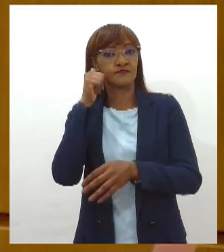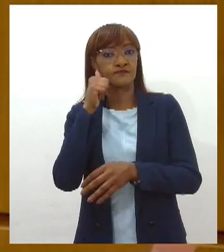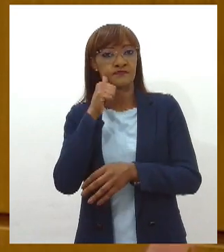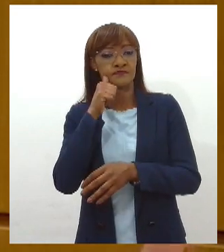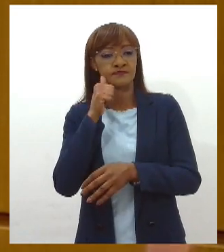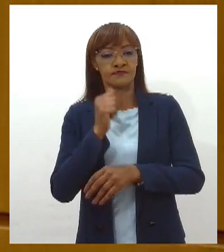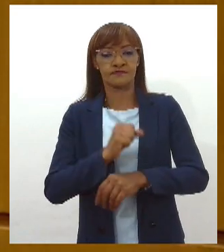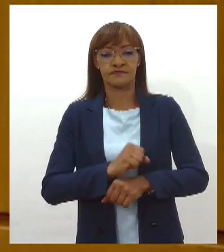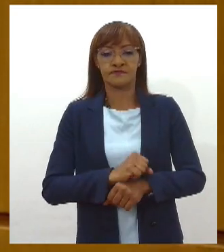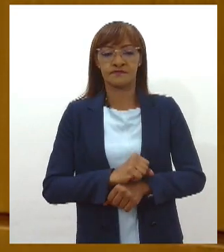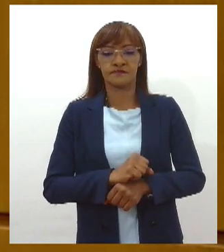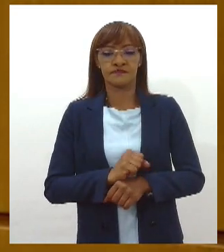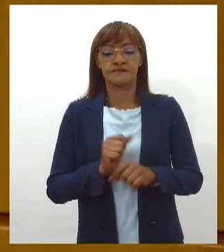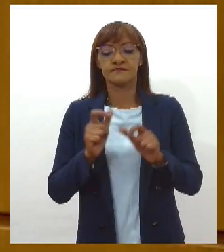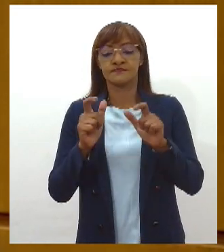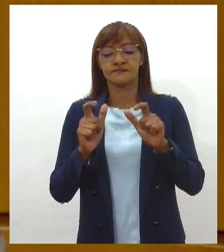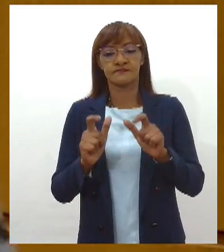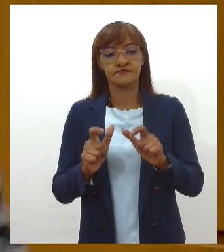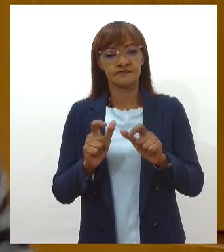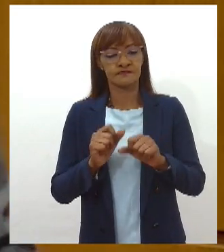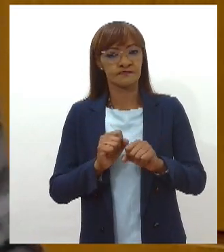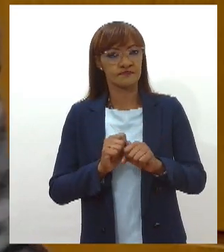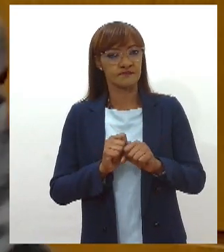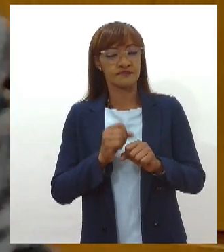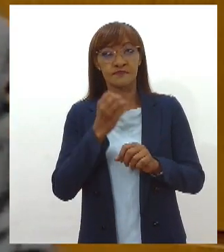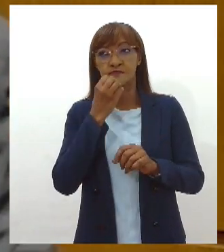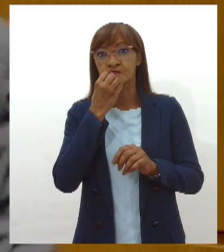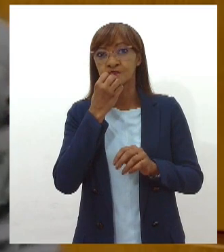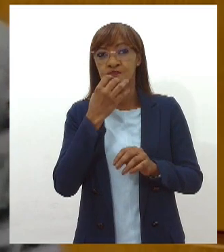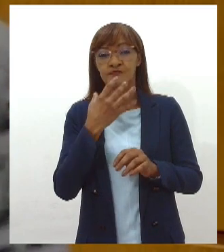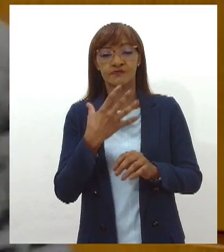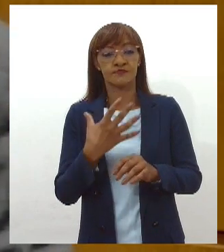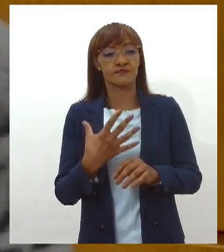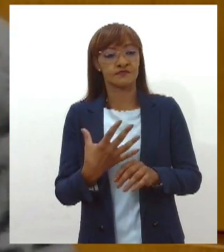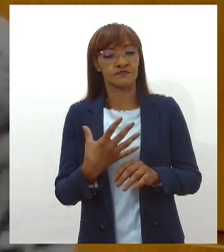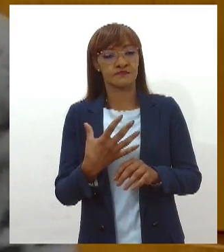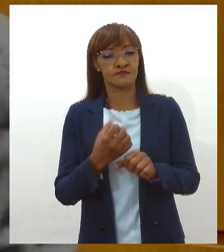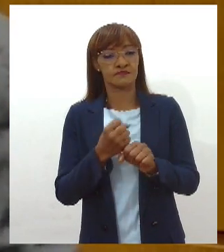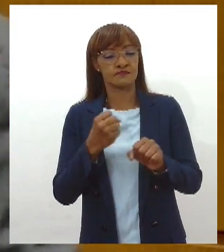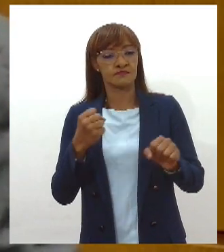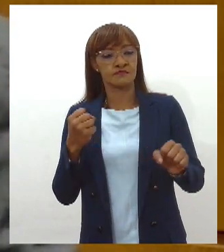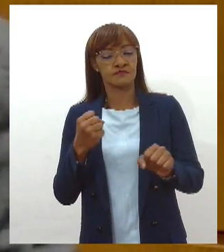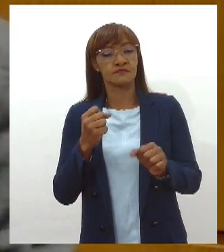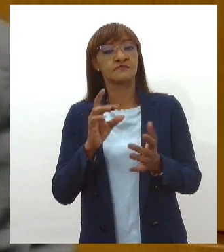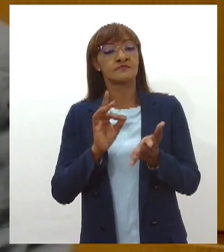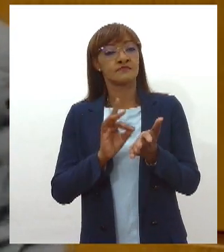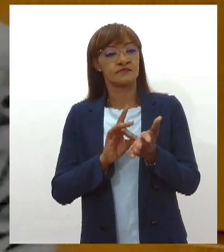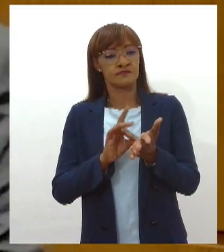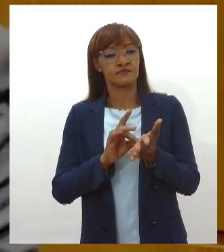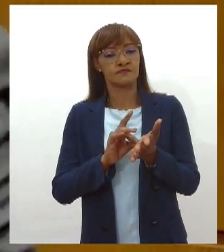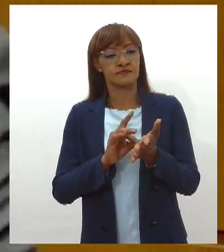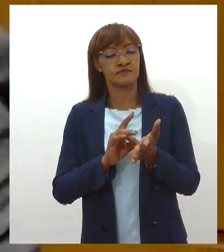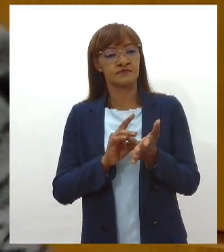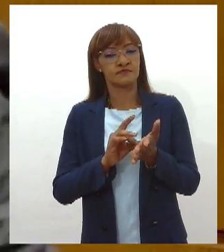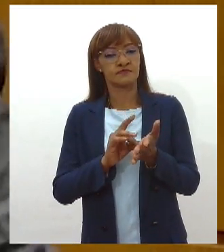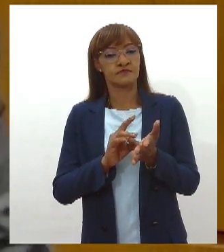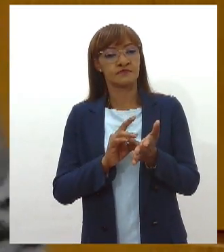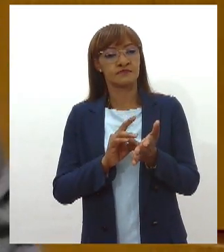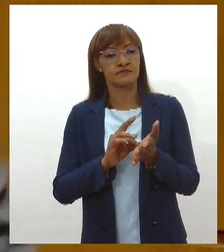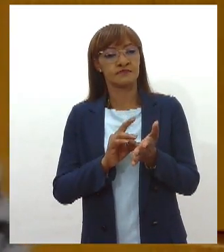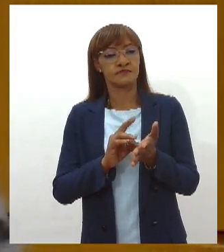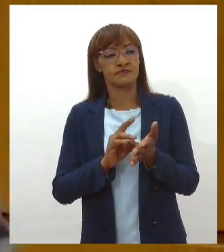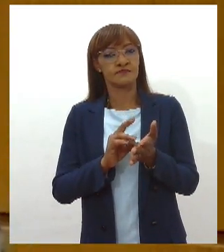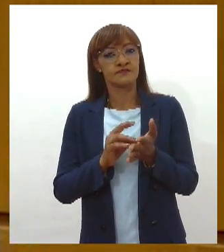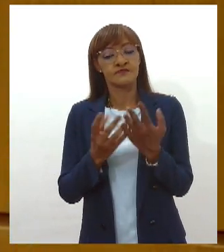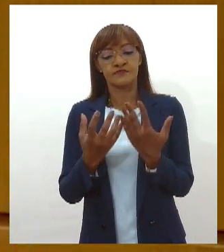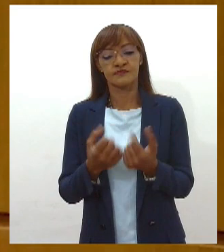local amplo, um local que vai, sem dúvida alguma, trazer o acolhimento